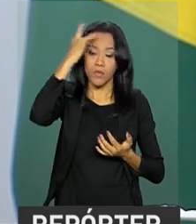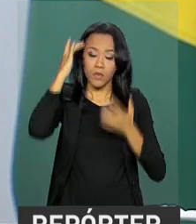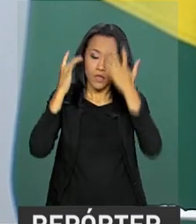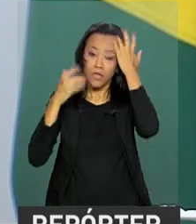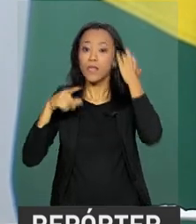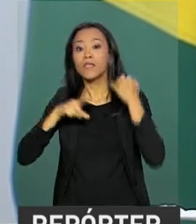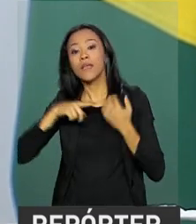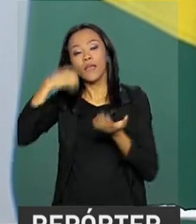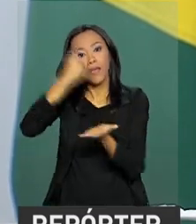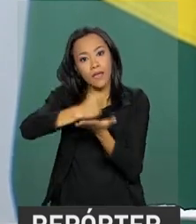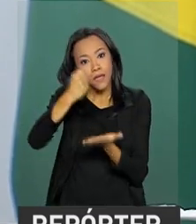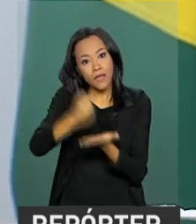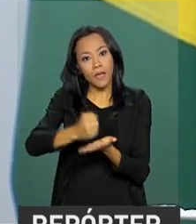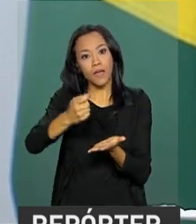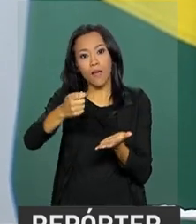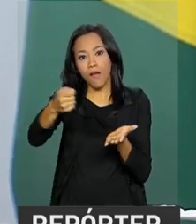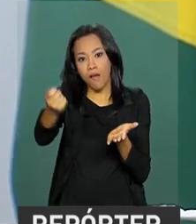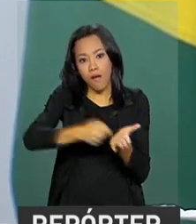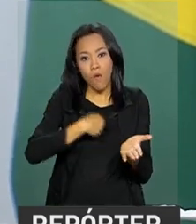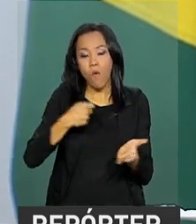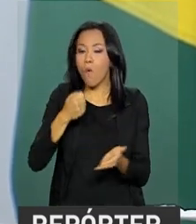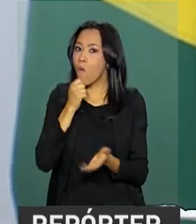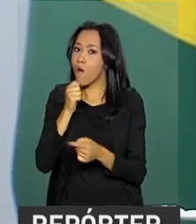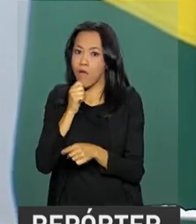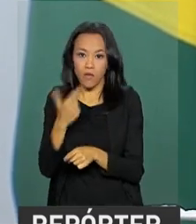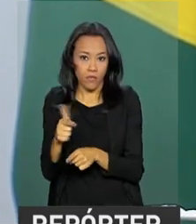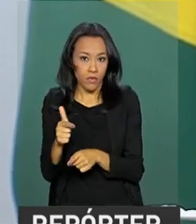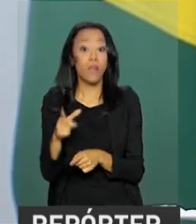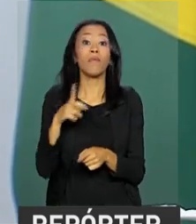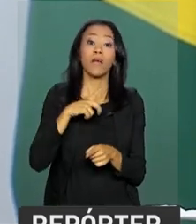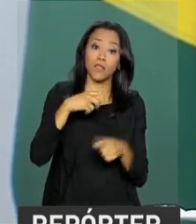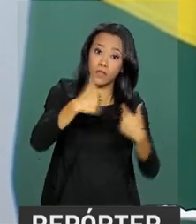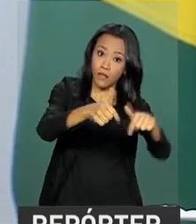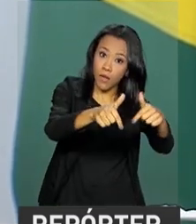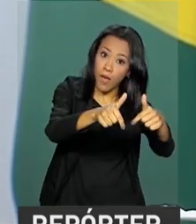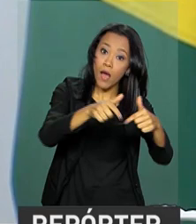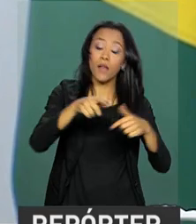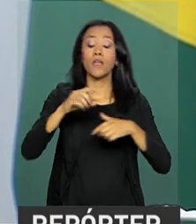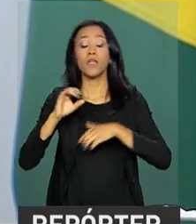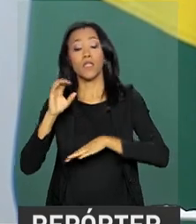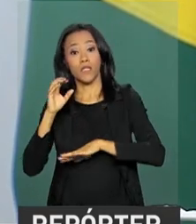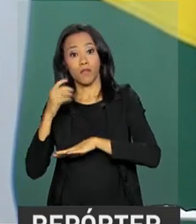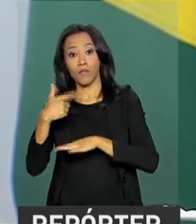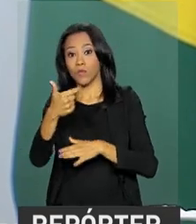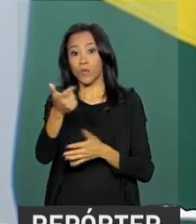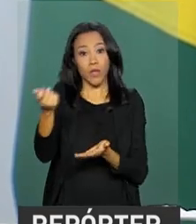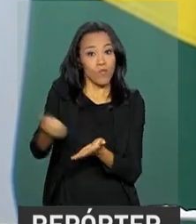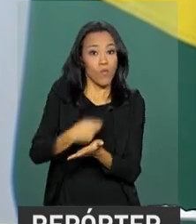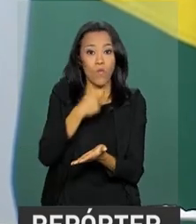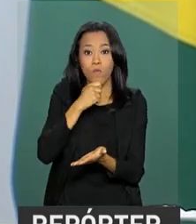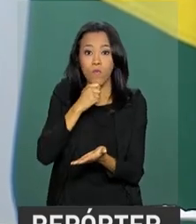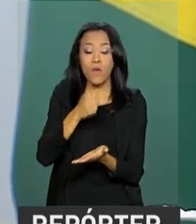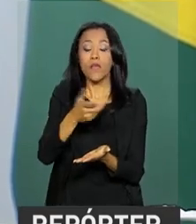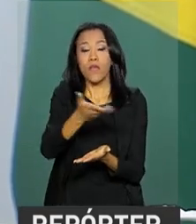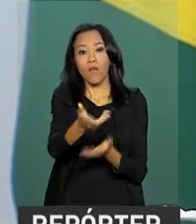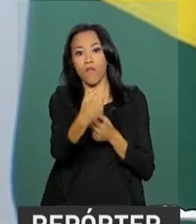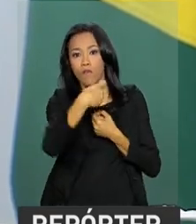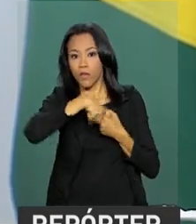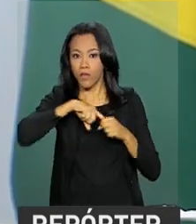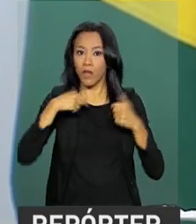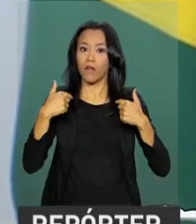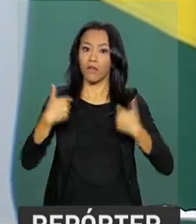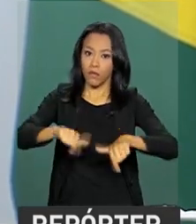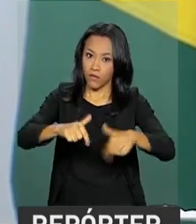carteira assinada ou não tendo carteira assinada têm emprego informal hoje não têm emprego formal retomaram uma atividade e